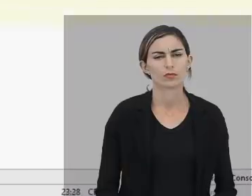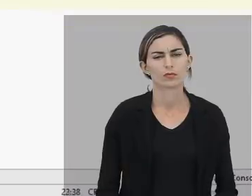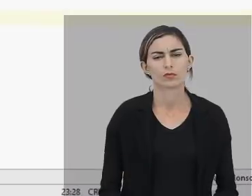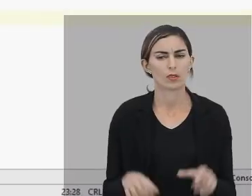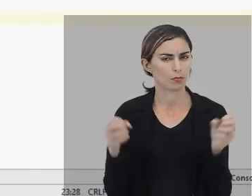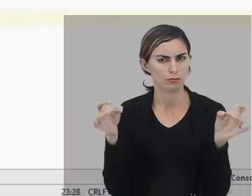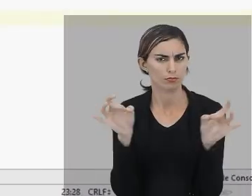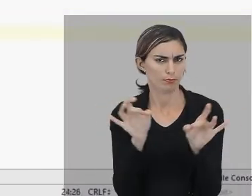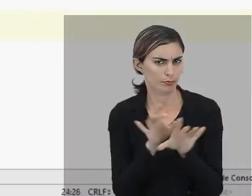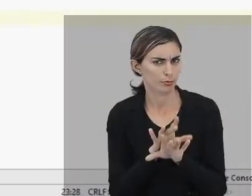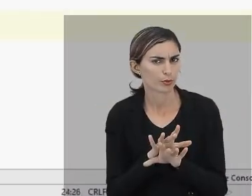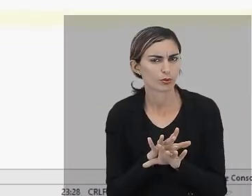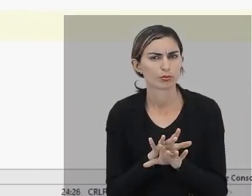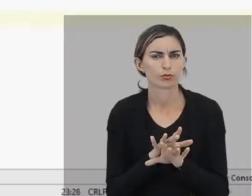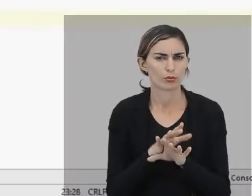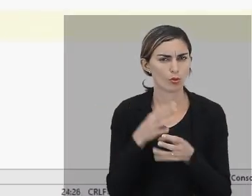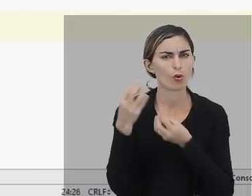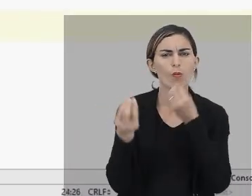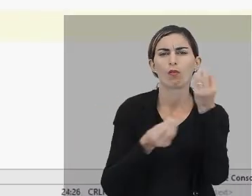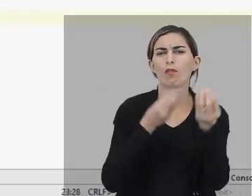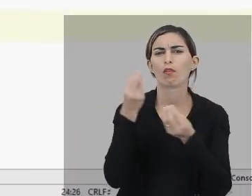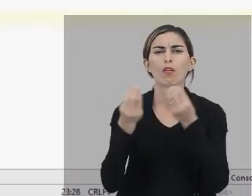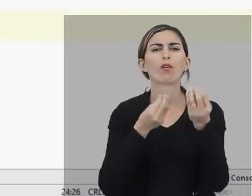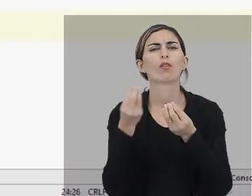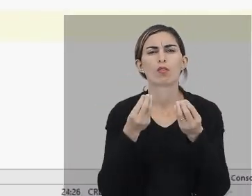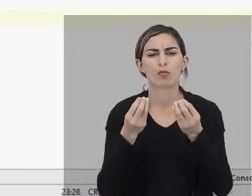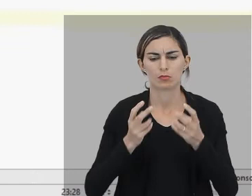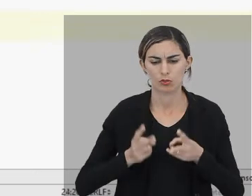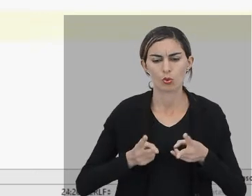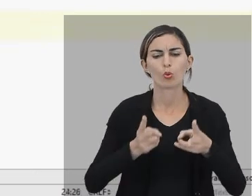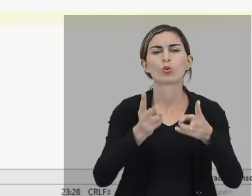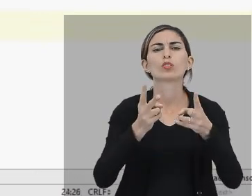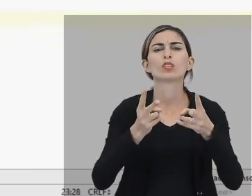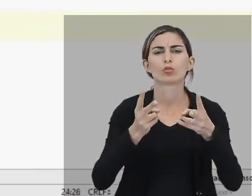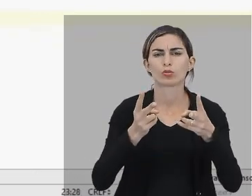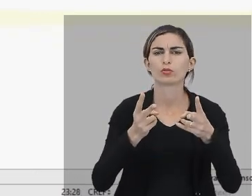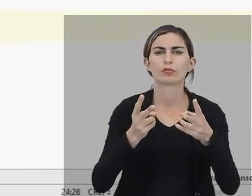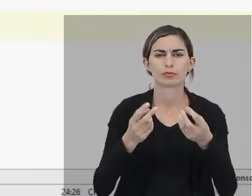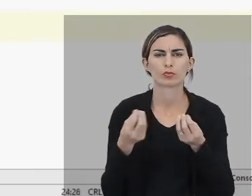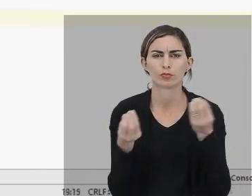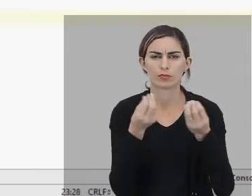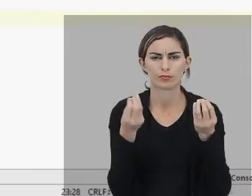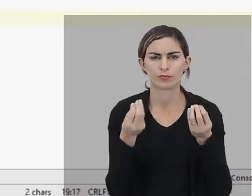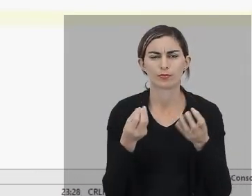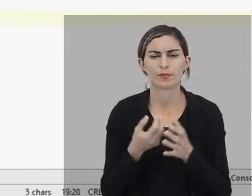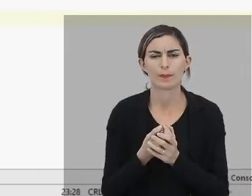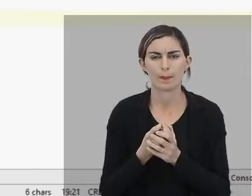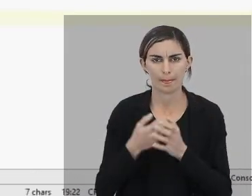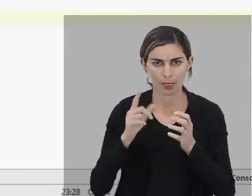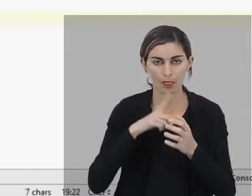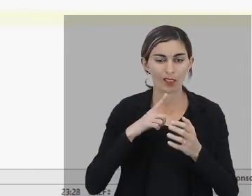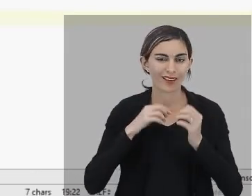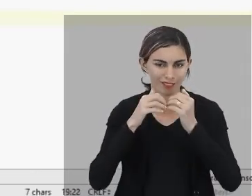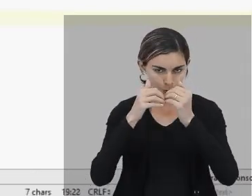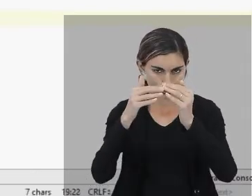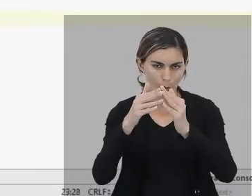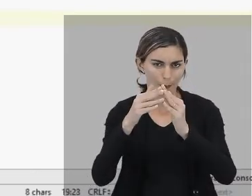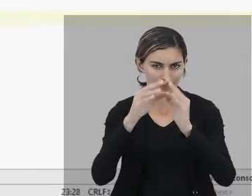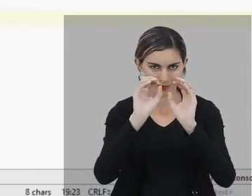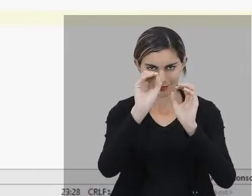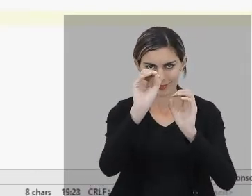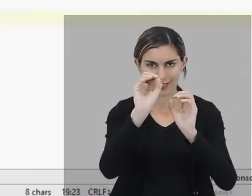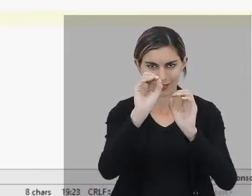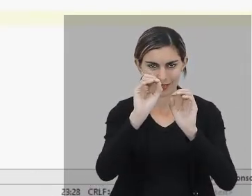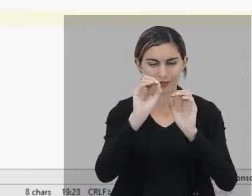Pronto. Como é que o continue funciona? Temos aqui o início com